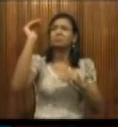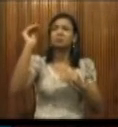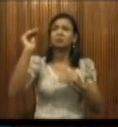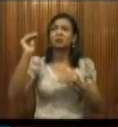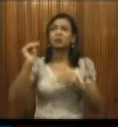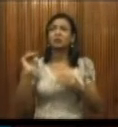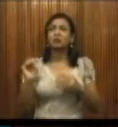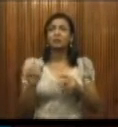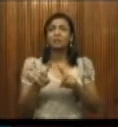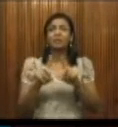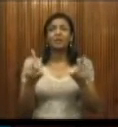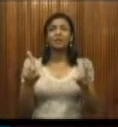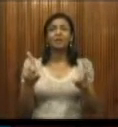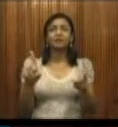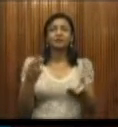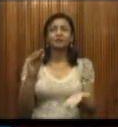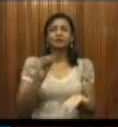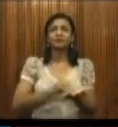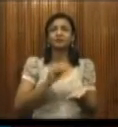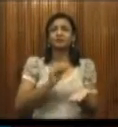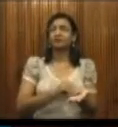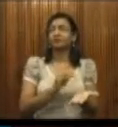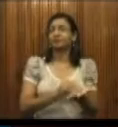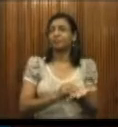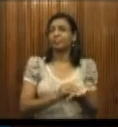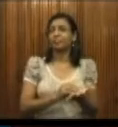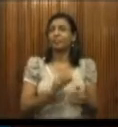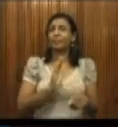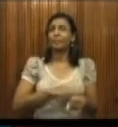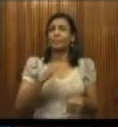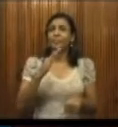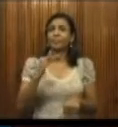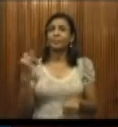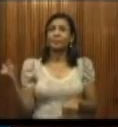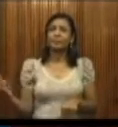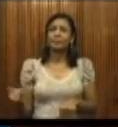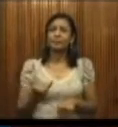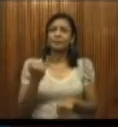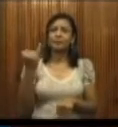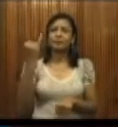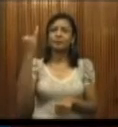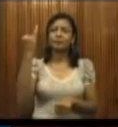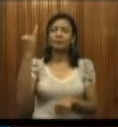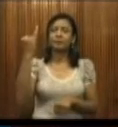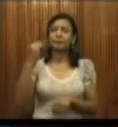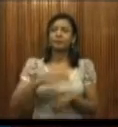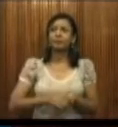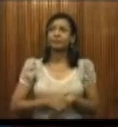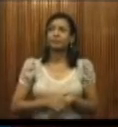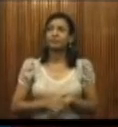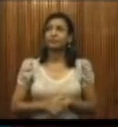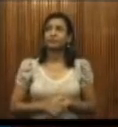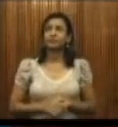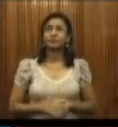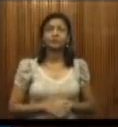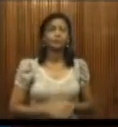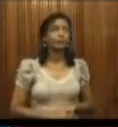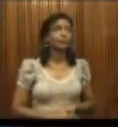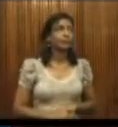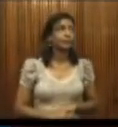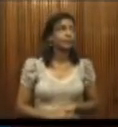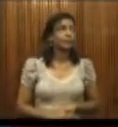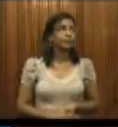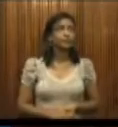não tinha o mais importante. E eu queria, então, considerar, assim, a termos finais, o porquê que esse